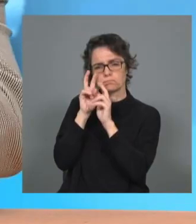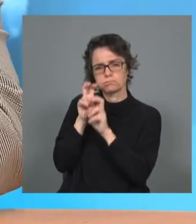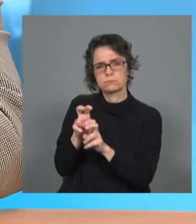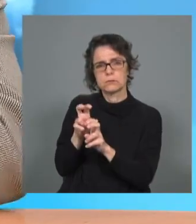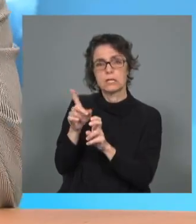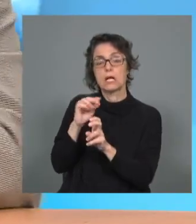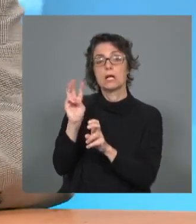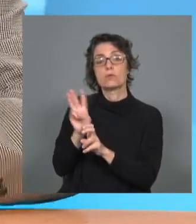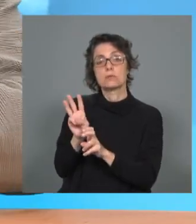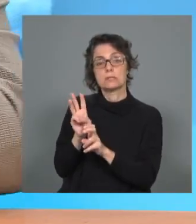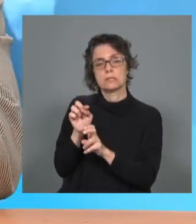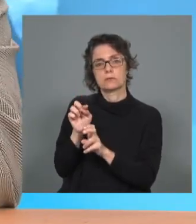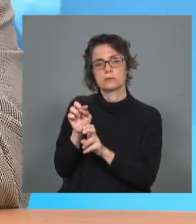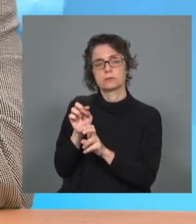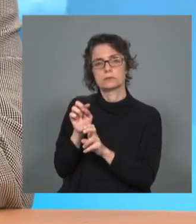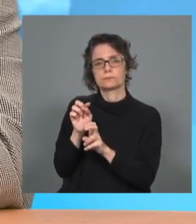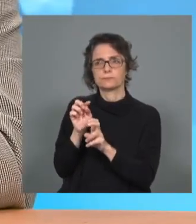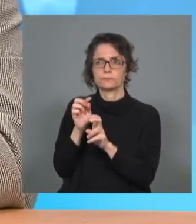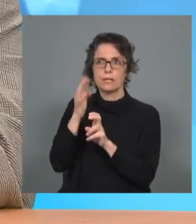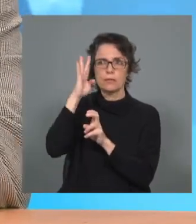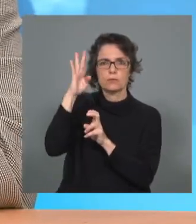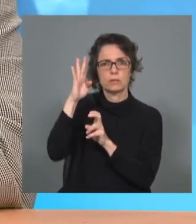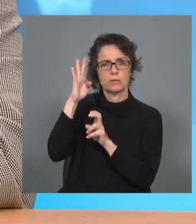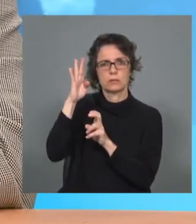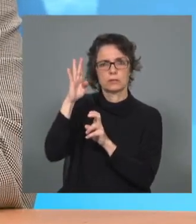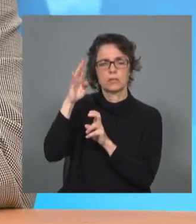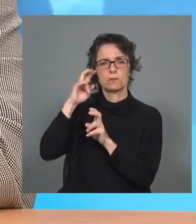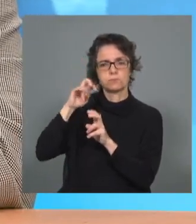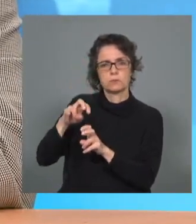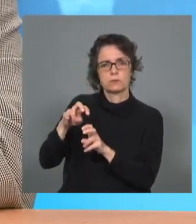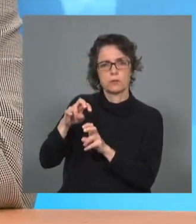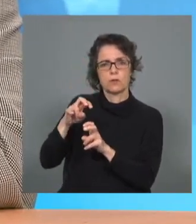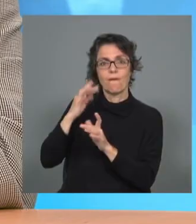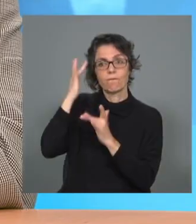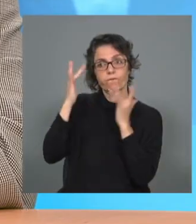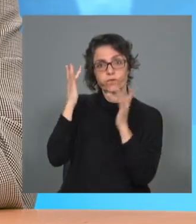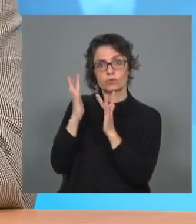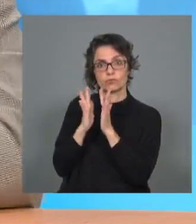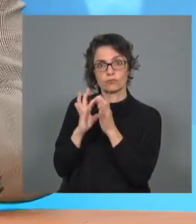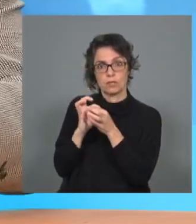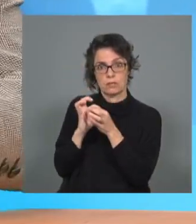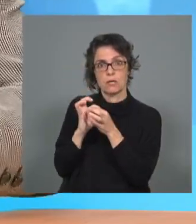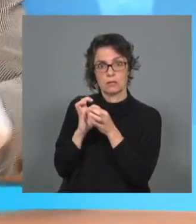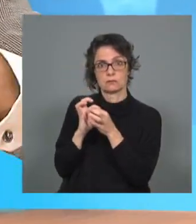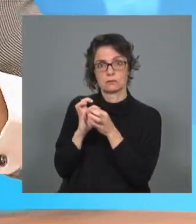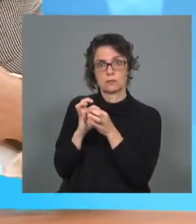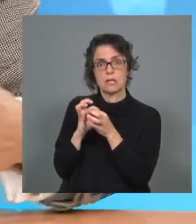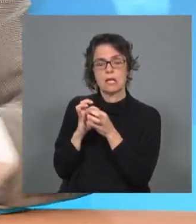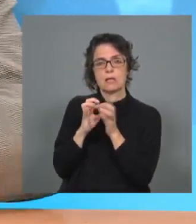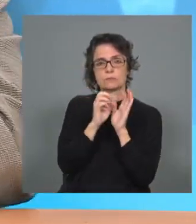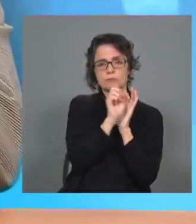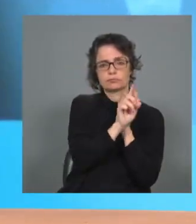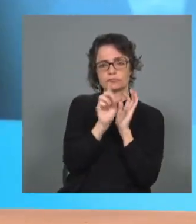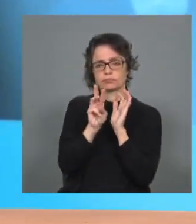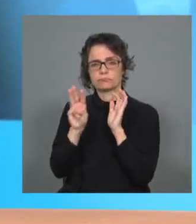no terceiro capítulo faço uma abordagem mais teórica, com bastante ancoragem filosófica, que também são... Esses 3 capítulos todos juntos